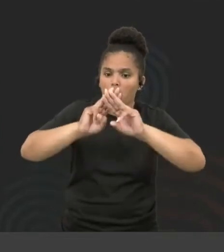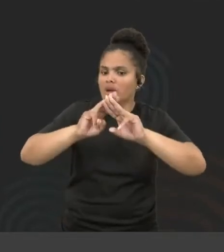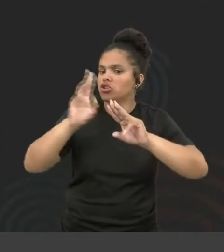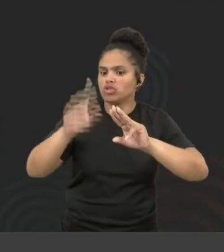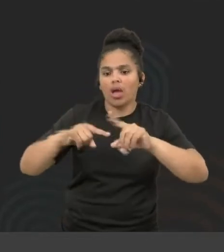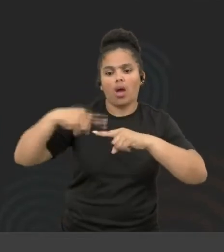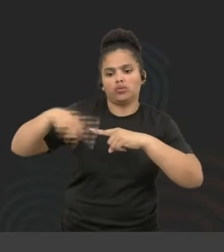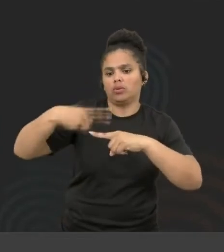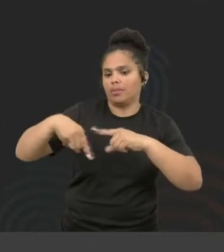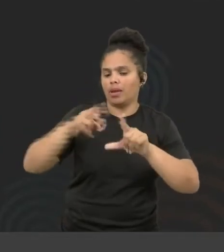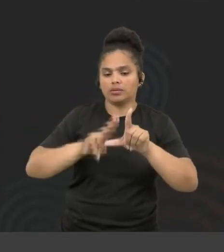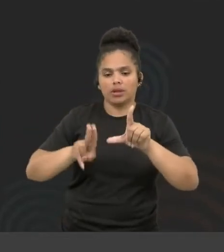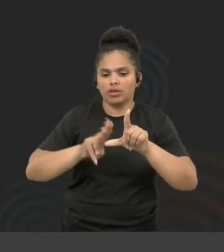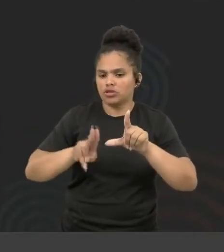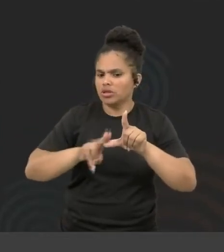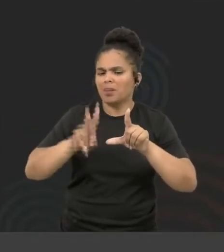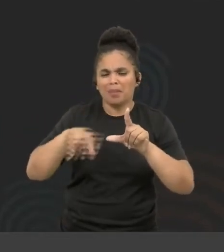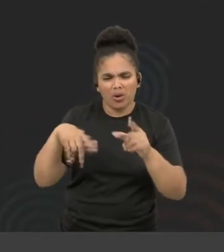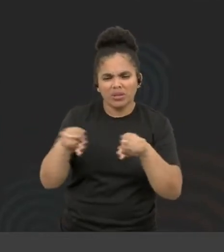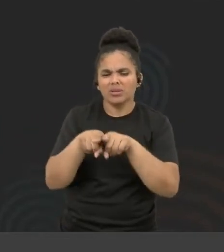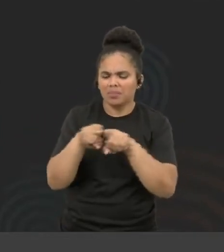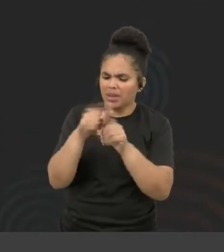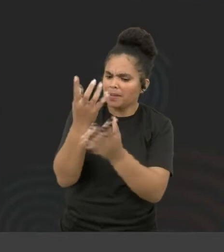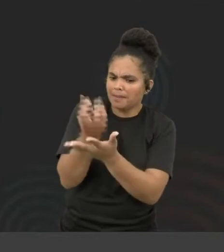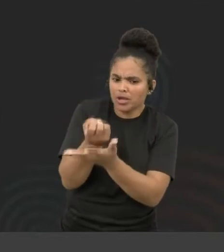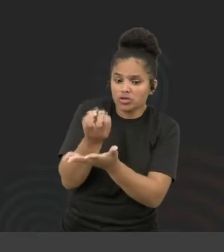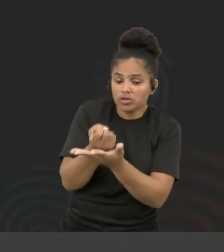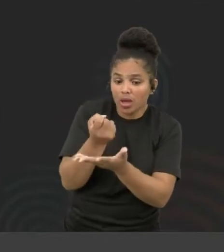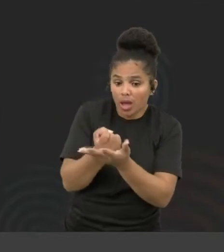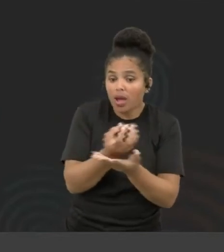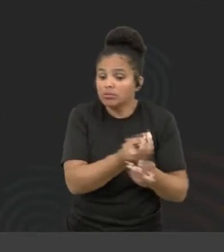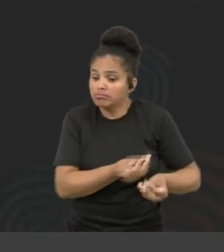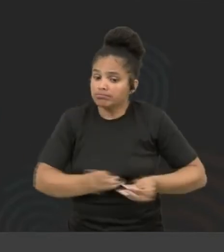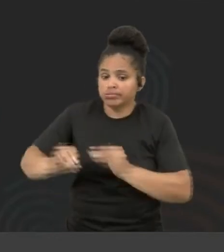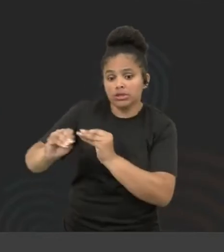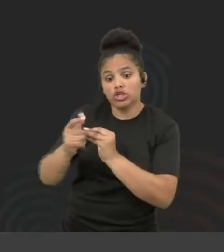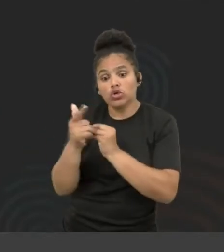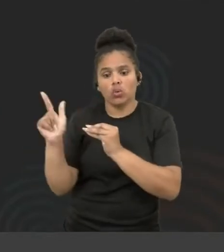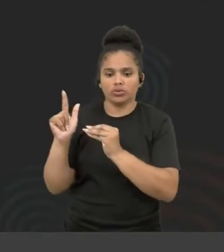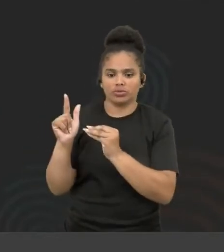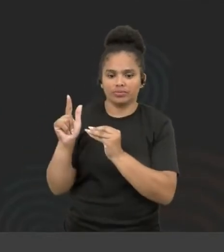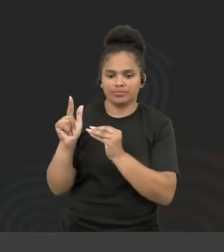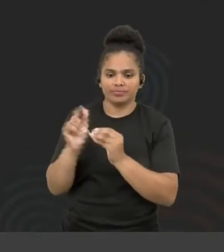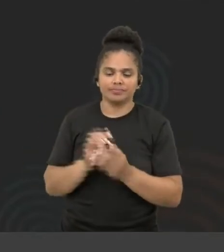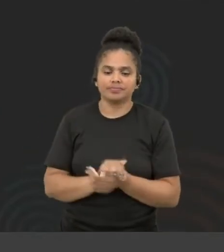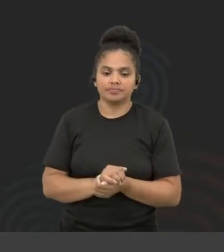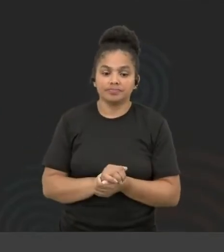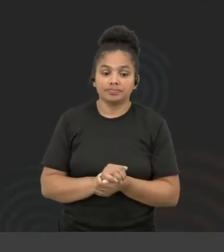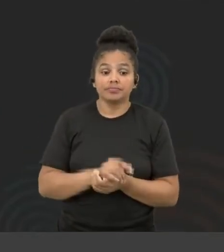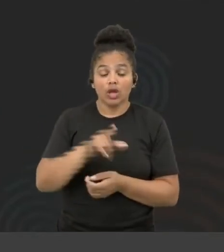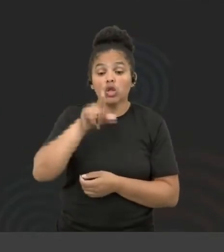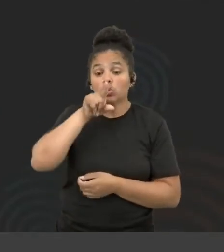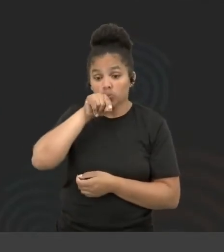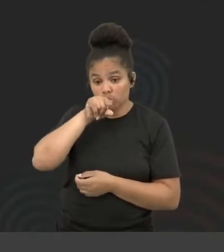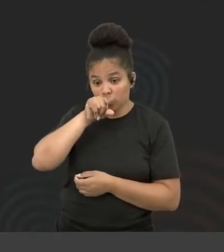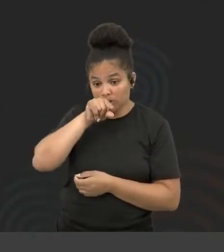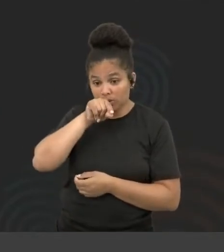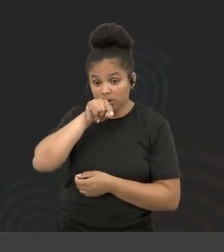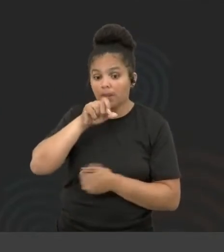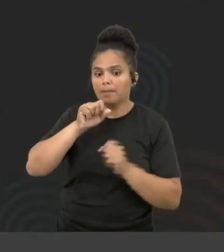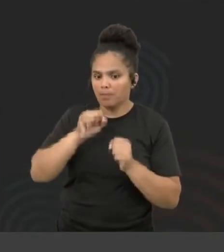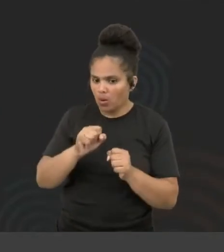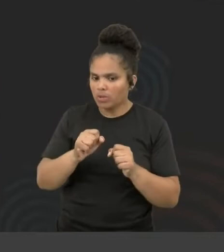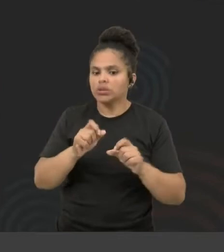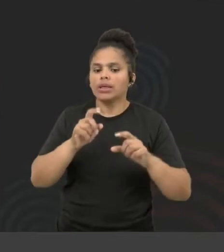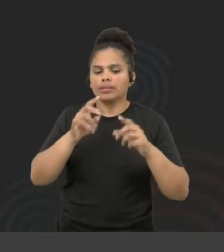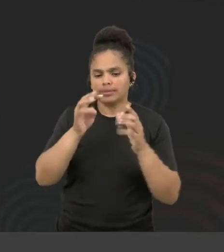automáticas. Você pode até baixar essas legendas e utilizar em outra aplicação. No Twitter, você pode colocar texto